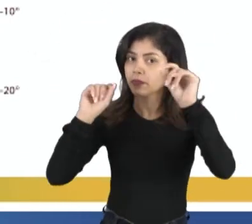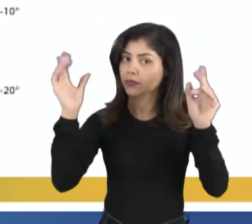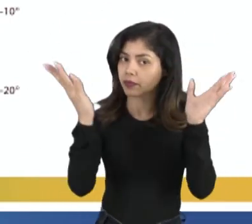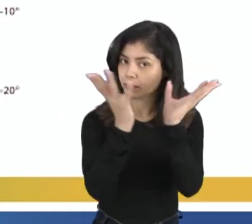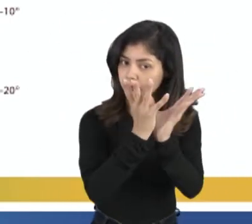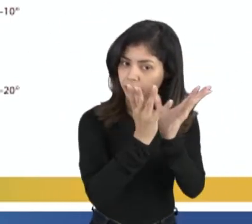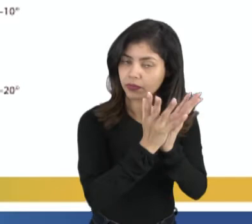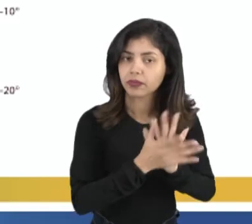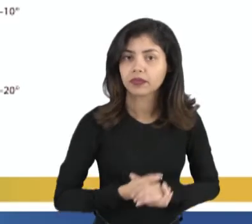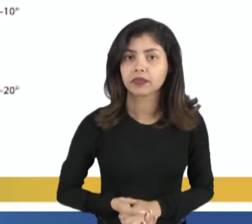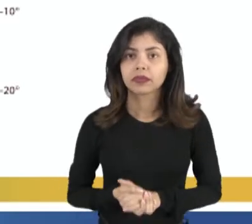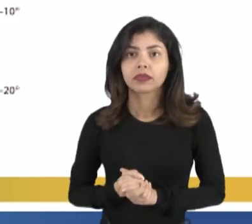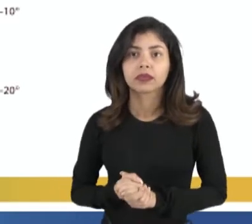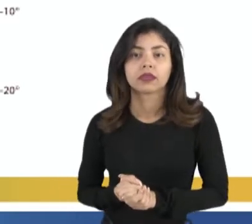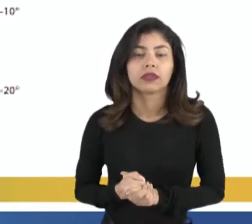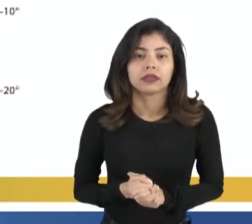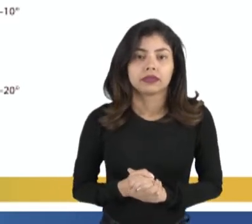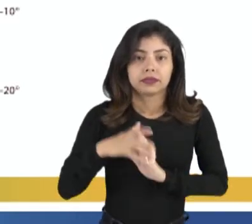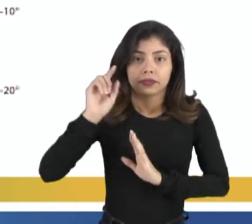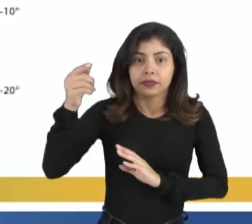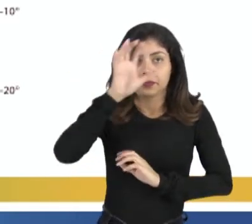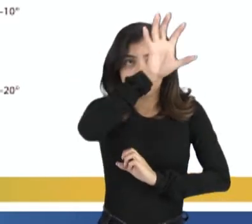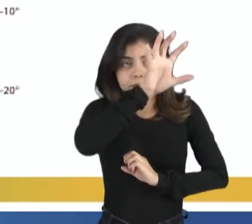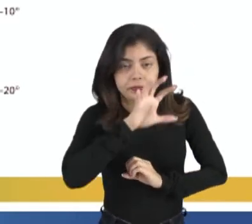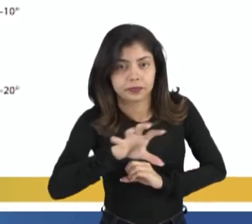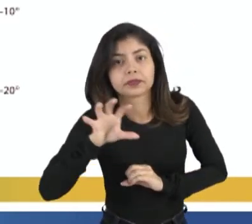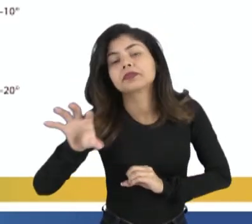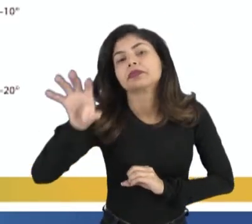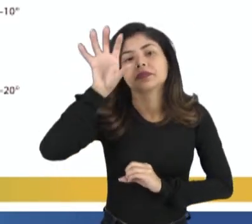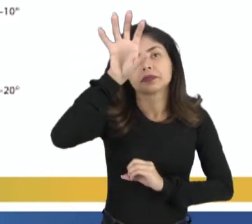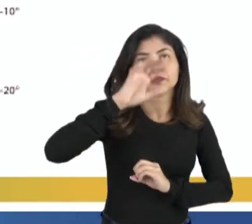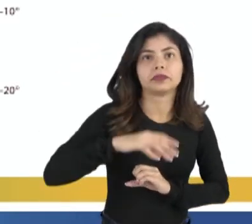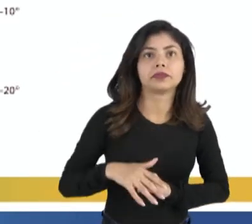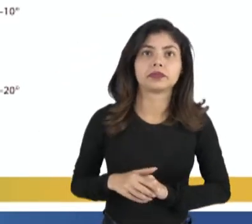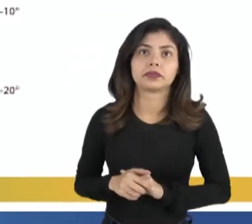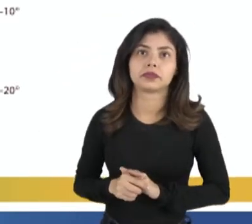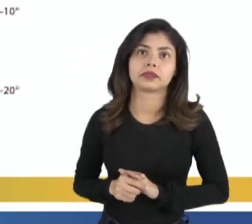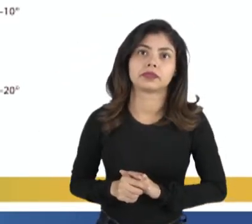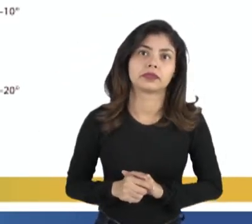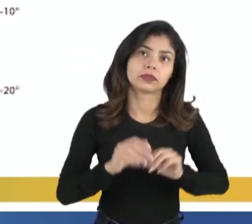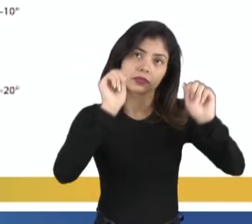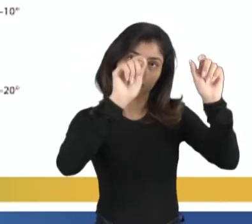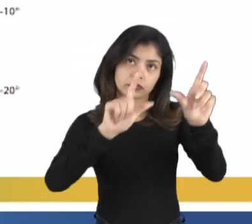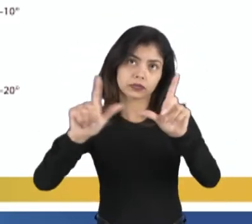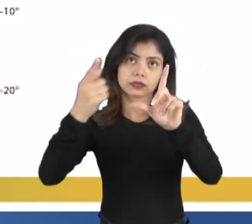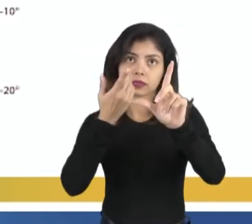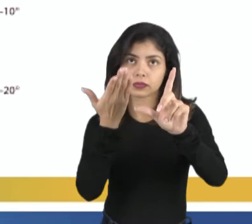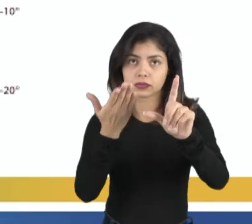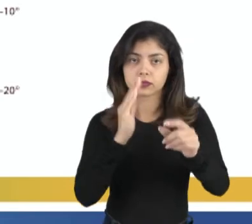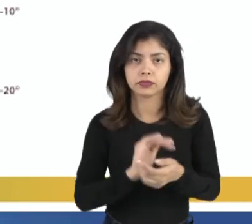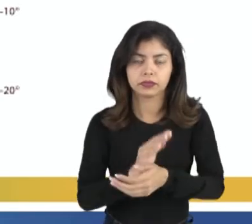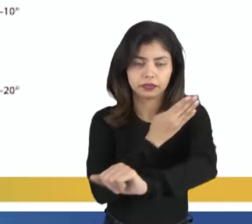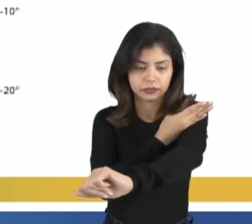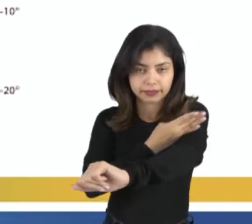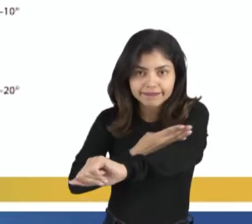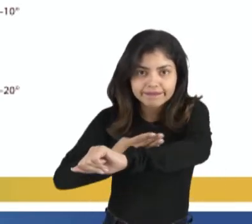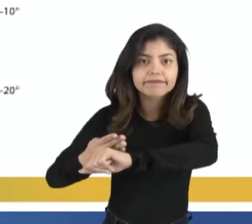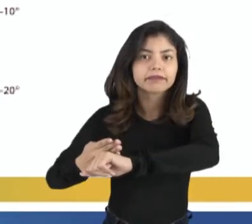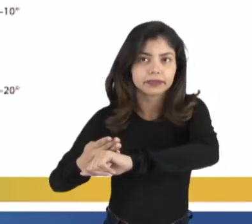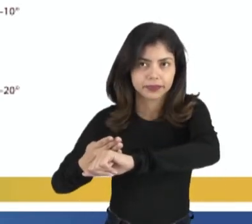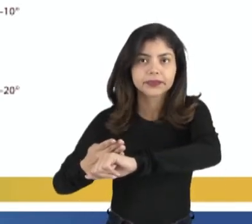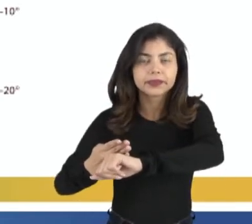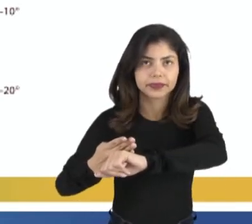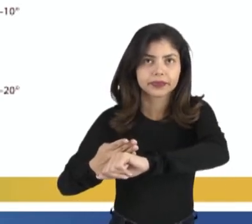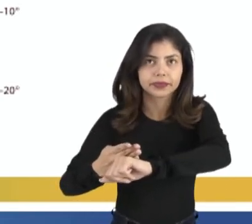constelações é aquela região e aí você pode ver lá no slide aquela região ali mais Branca